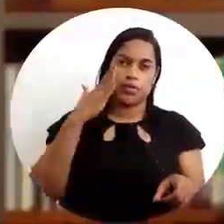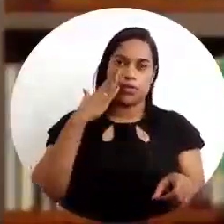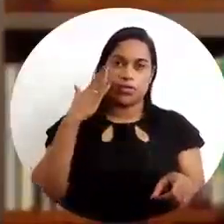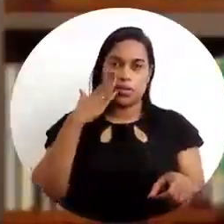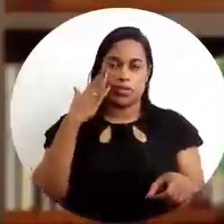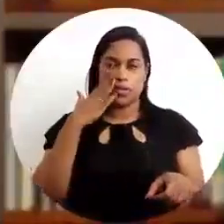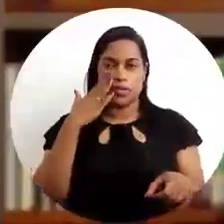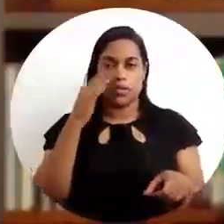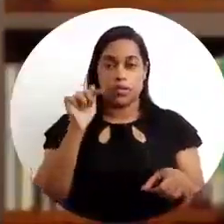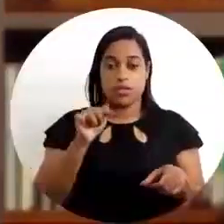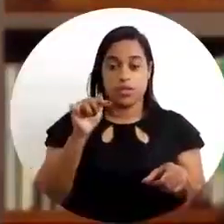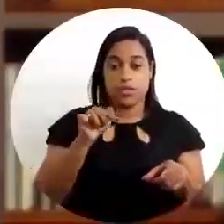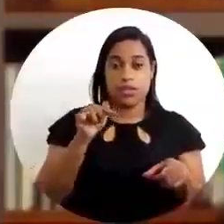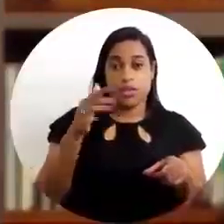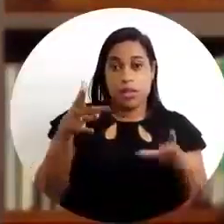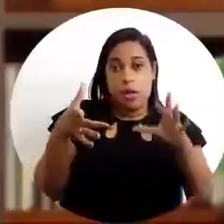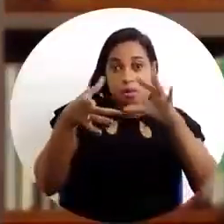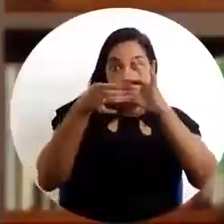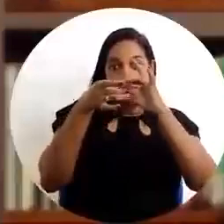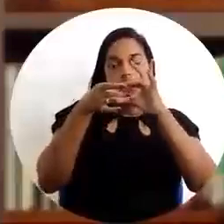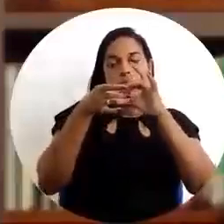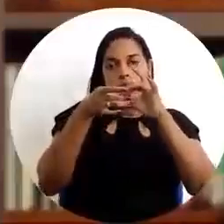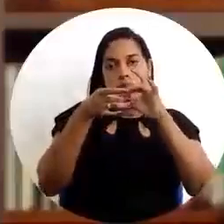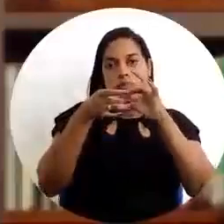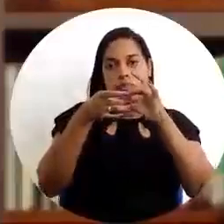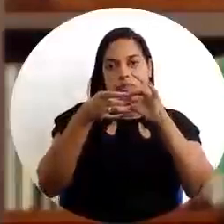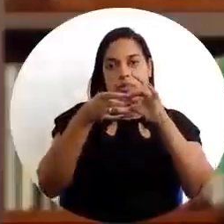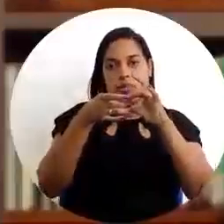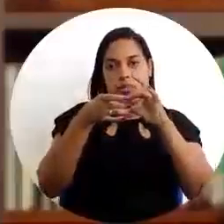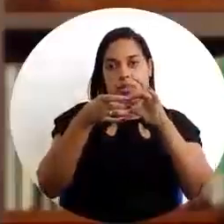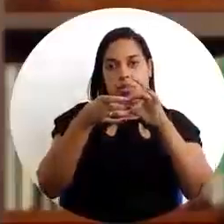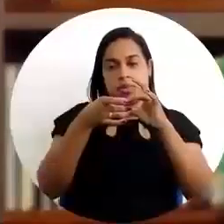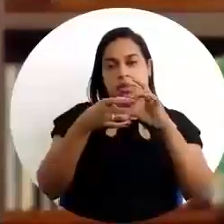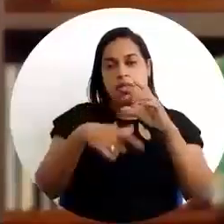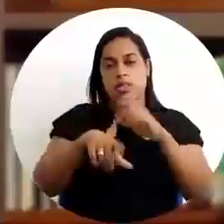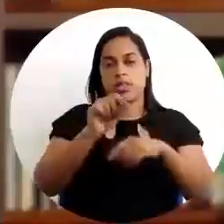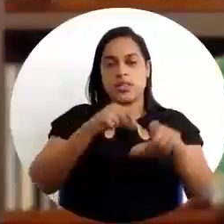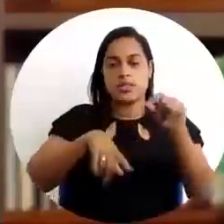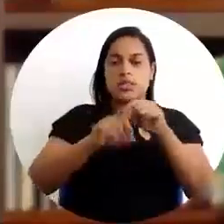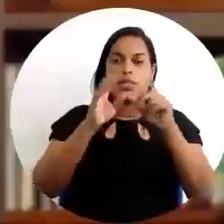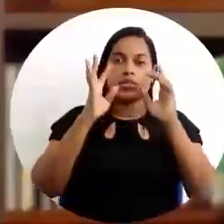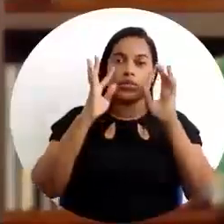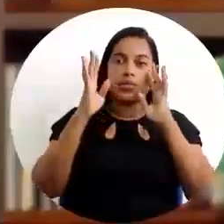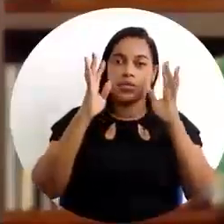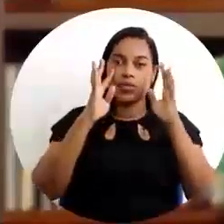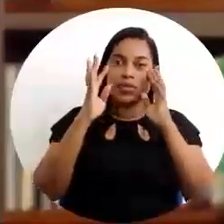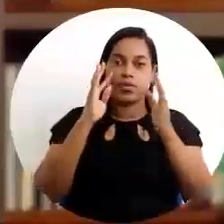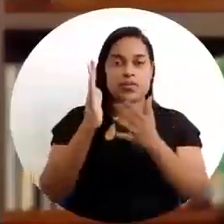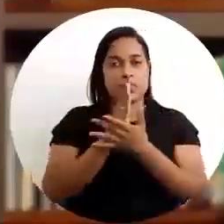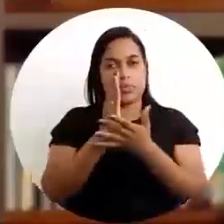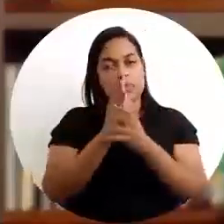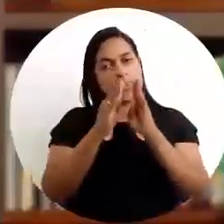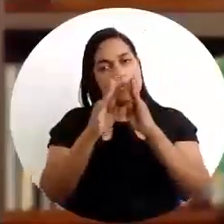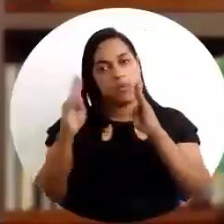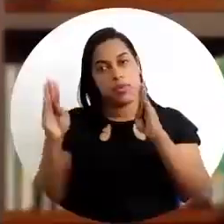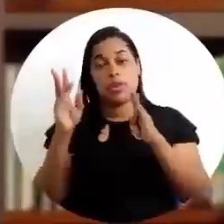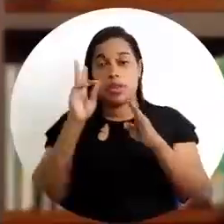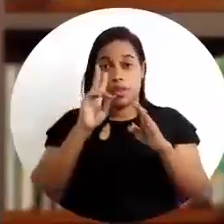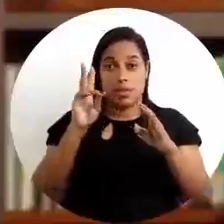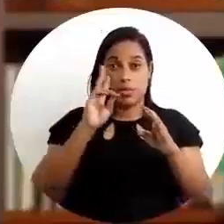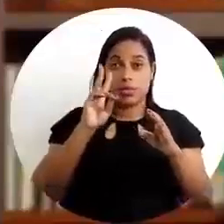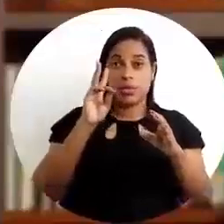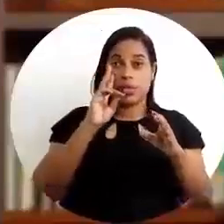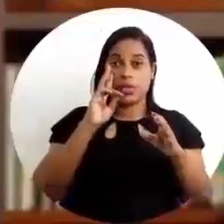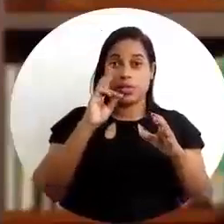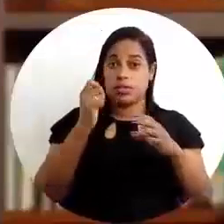enquanto, espero que vocês tenham compreendido mais ou menos essa conexão entre as classificações filosóficas e as